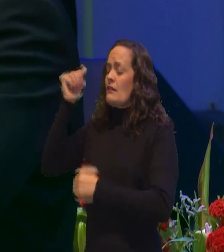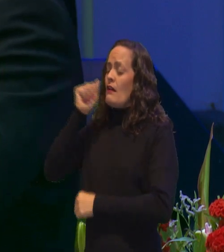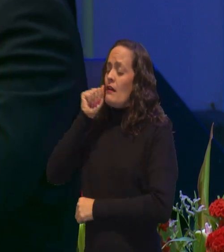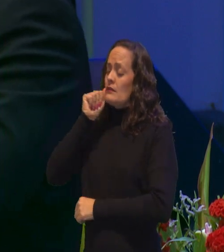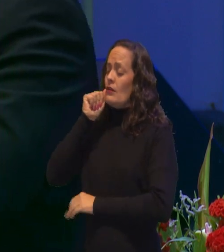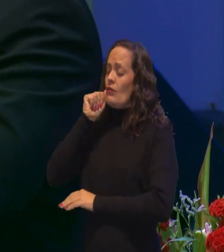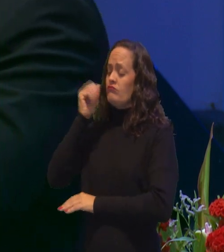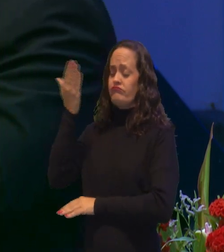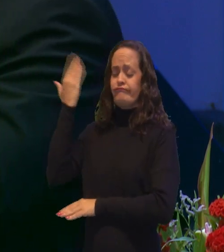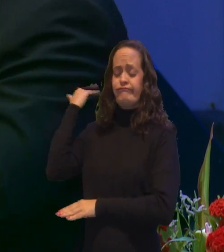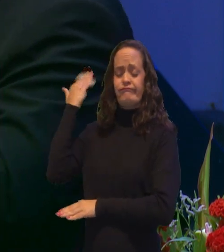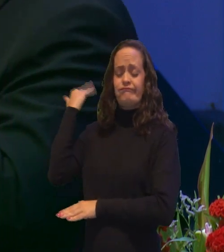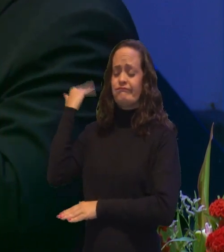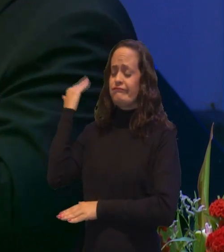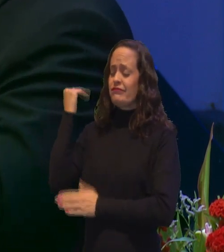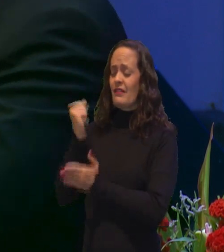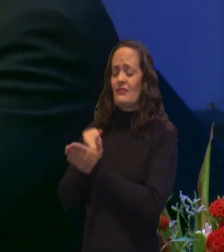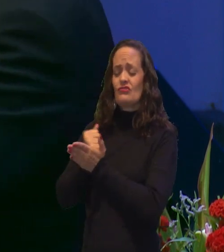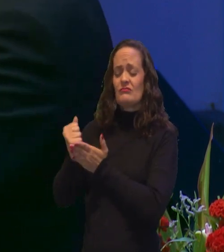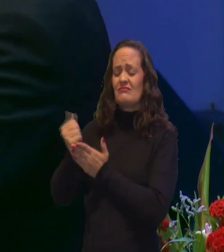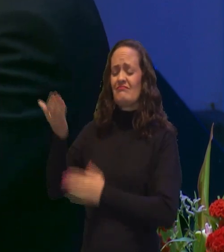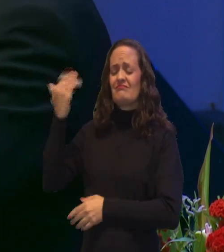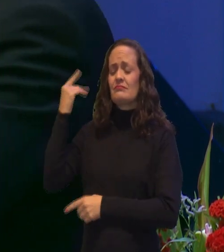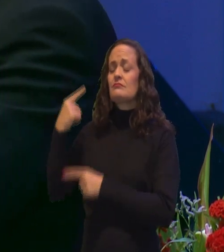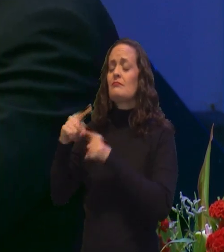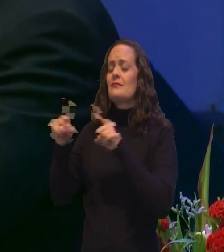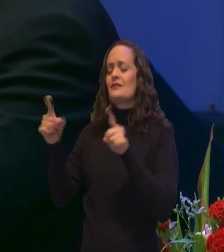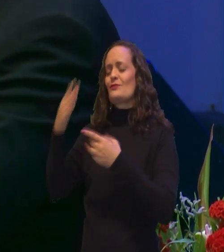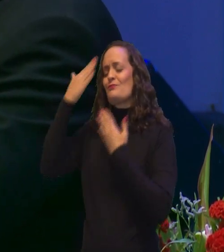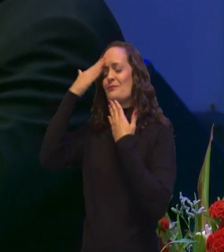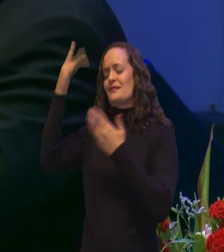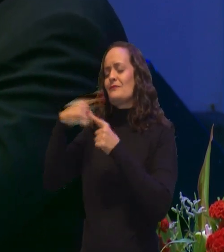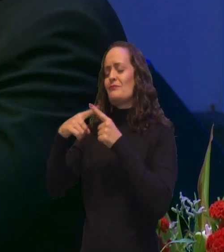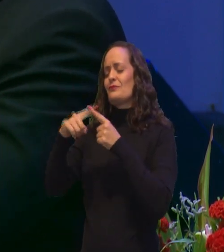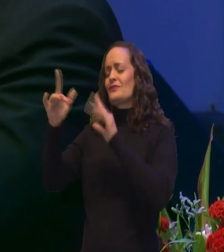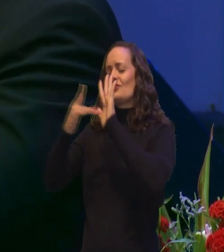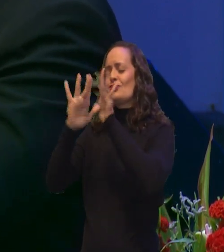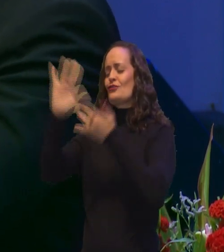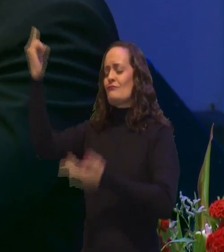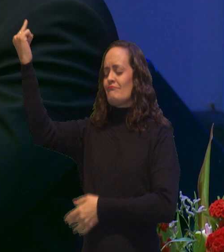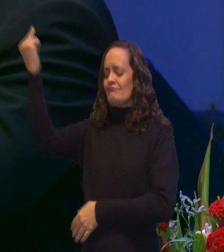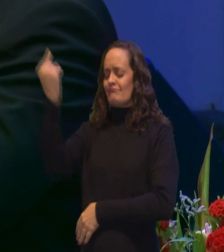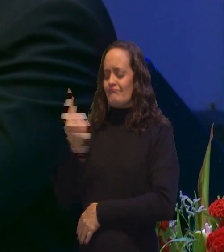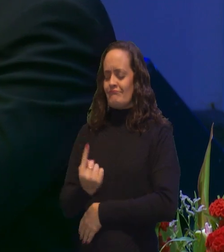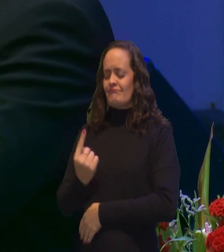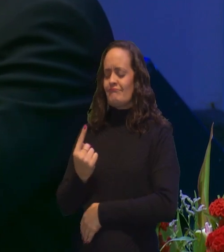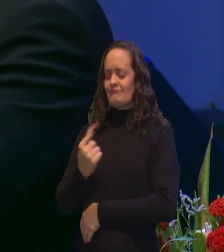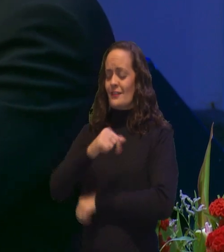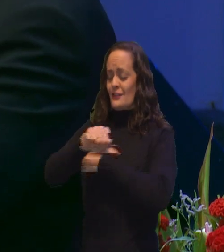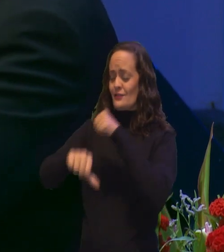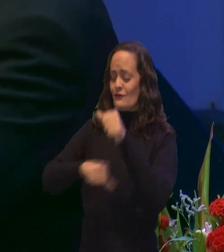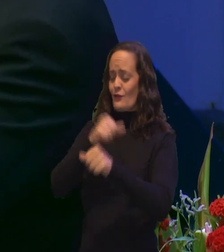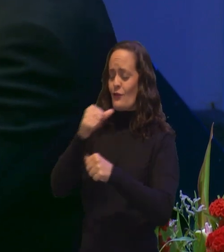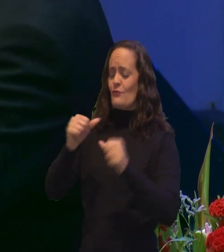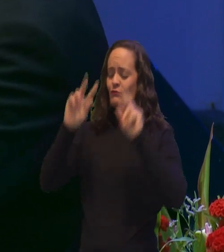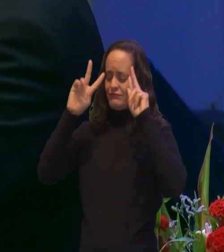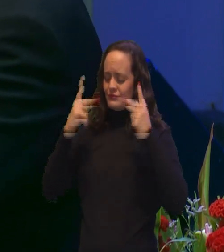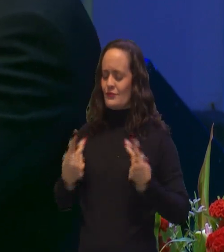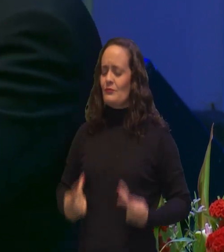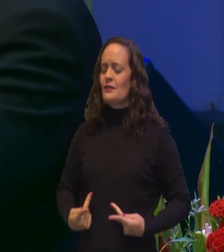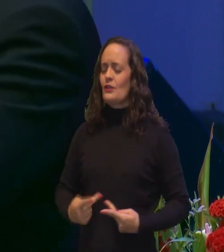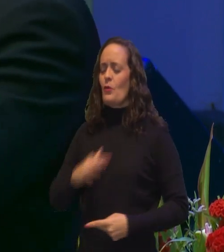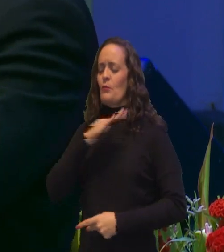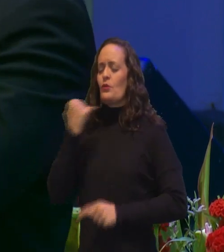trás. Obrigado, Senhor, porque o Senhor veio e tomou a forma de Adão, e o Senhor morreu naquela